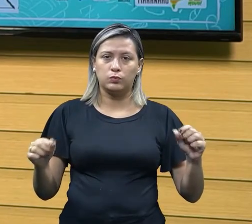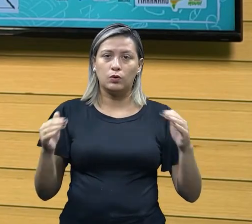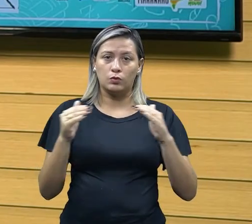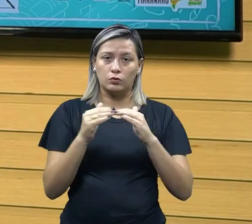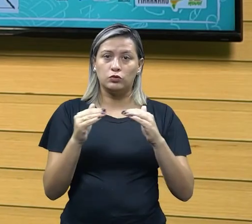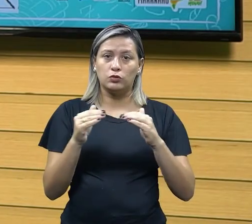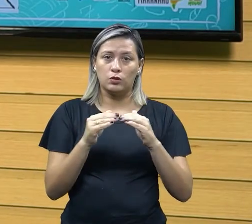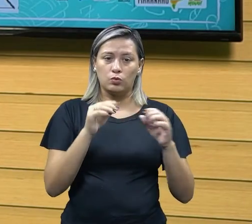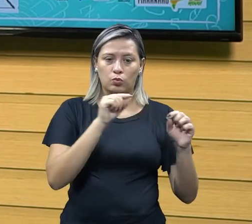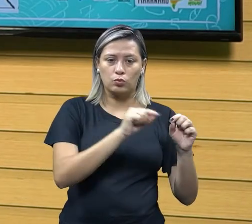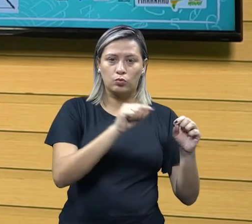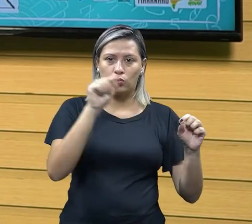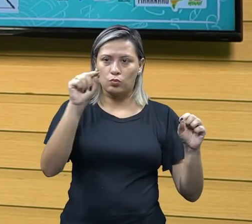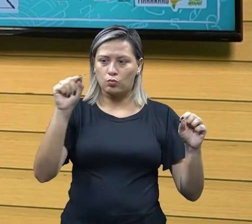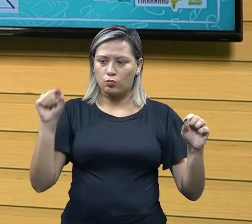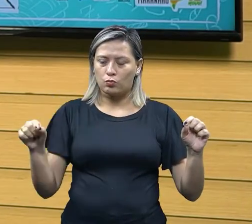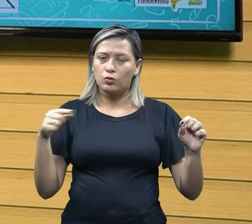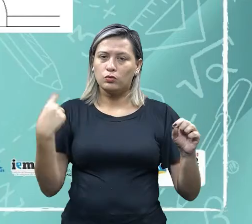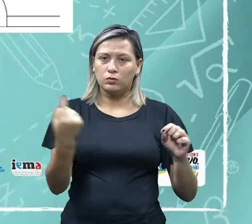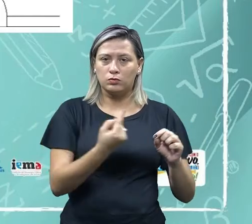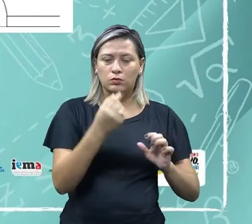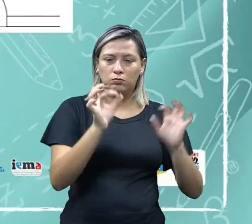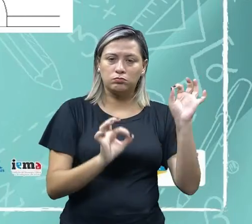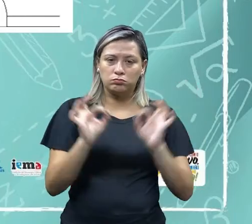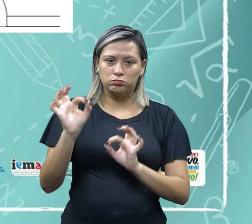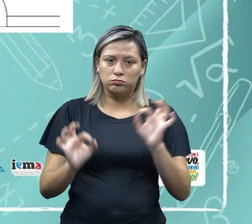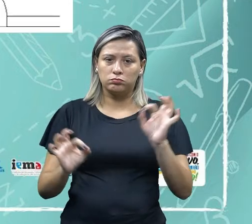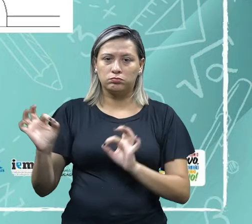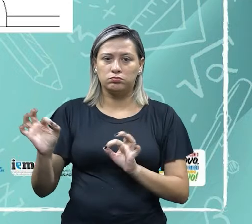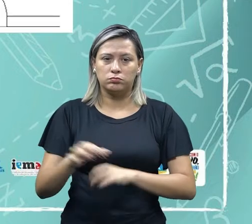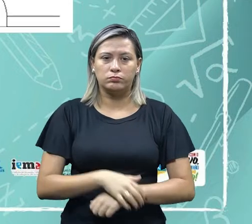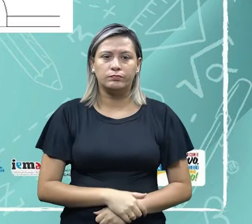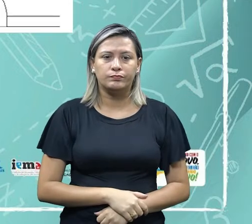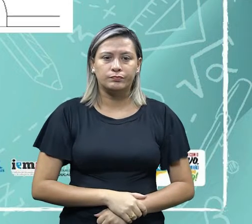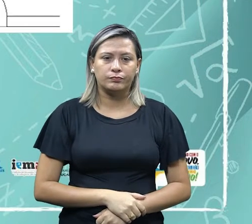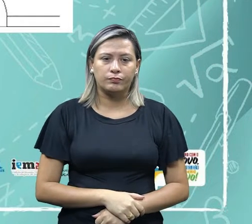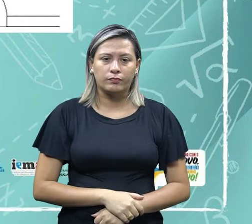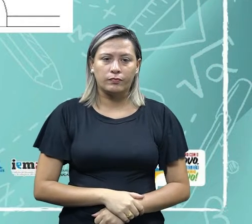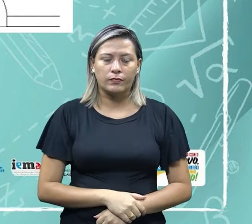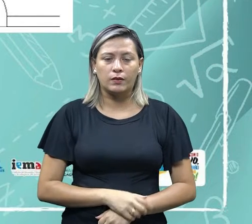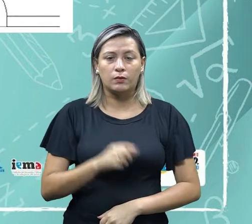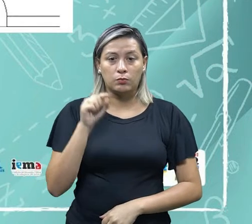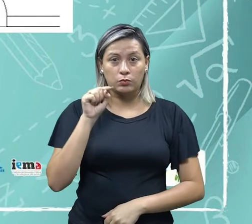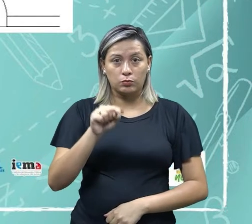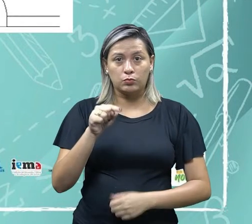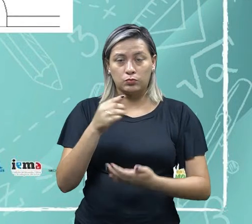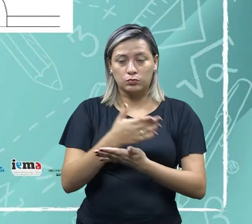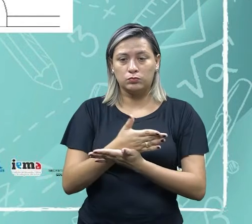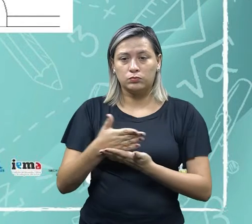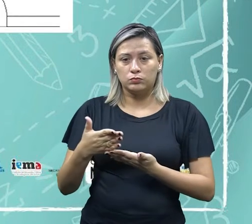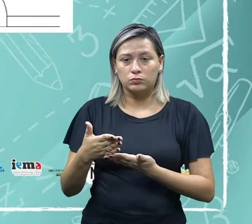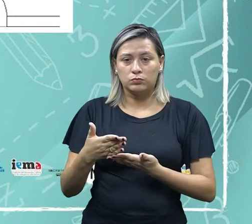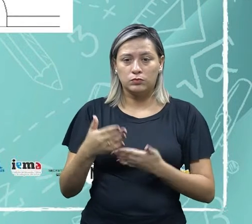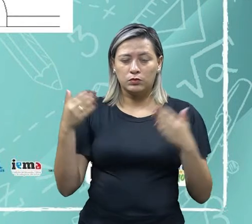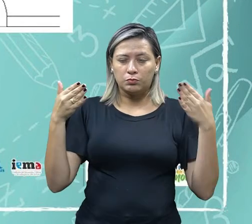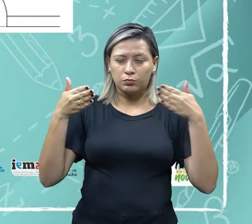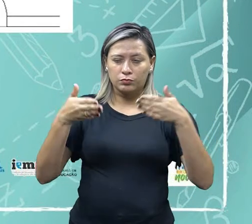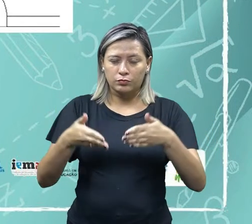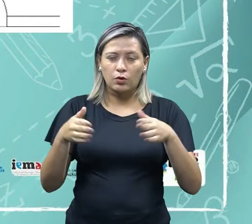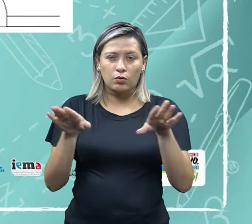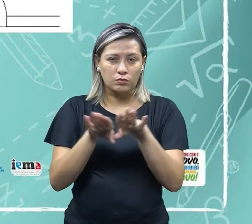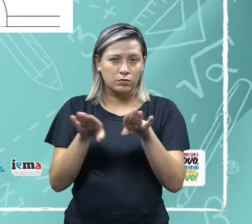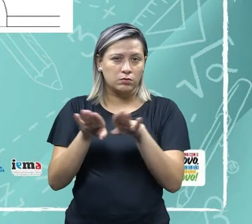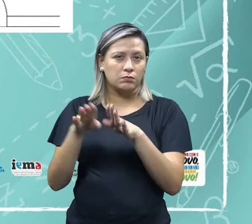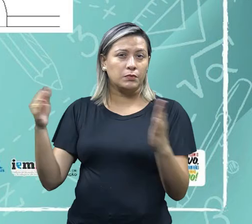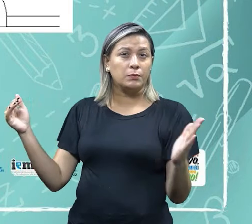através dos pontos que a gente especificou. A segunda forma é definido por um ponto inicial, o centro e